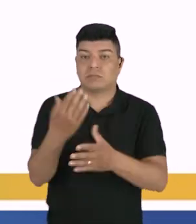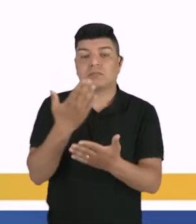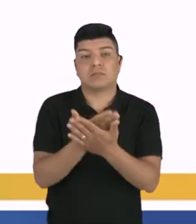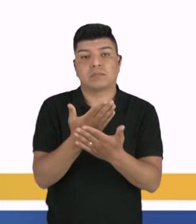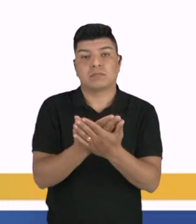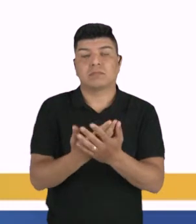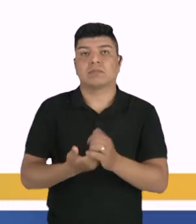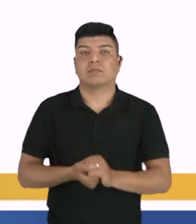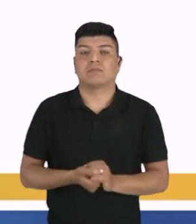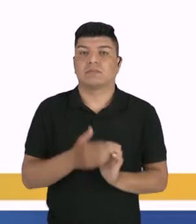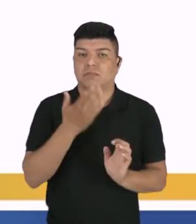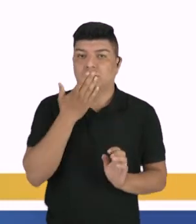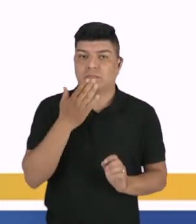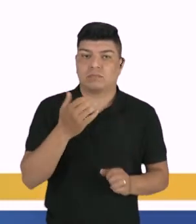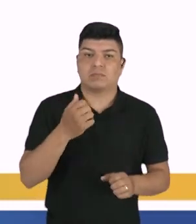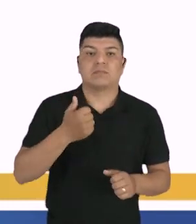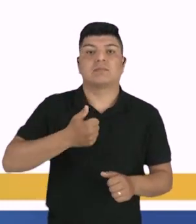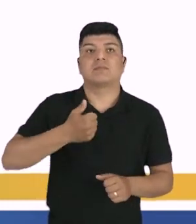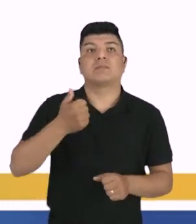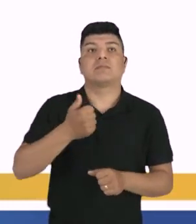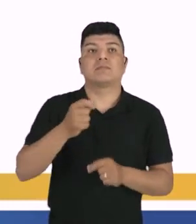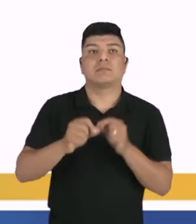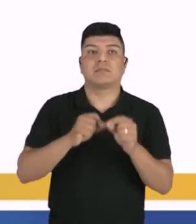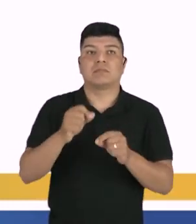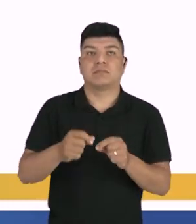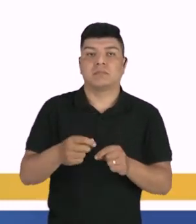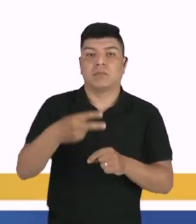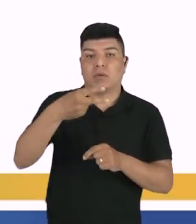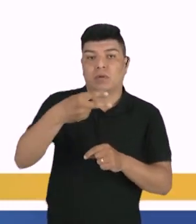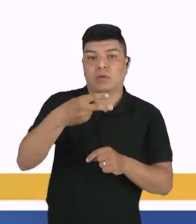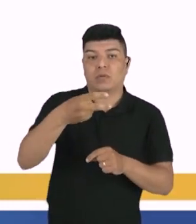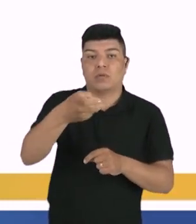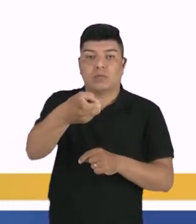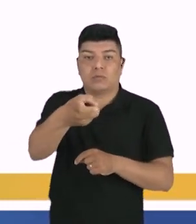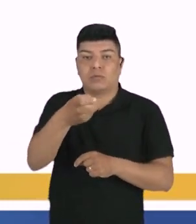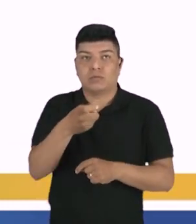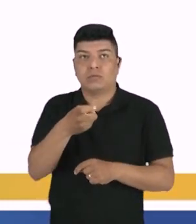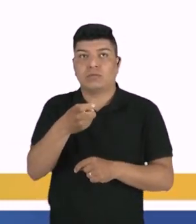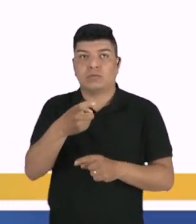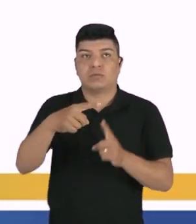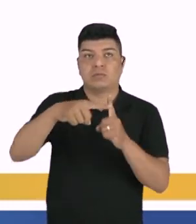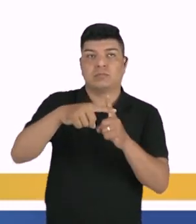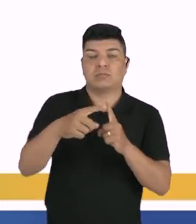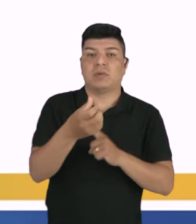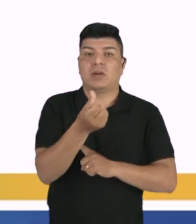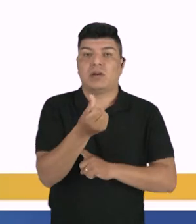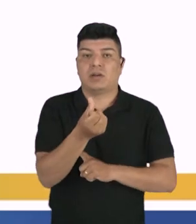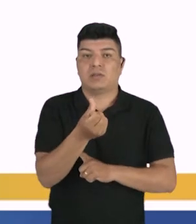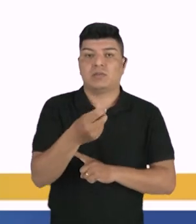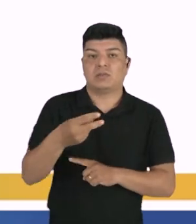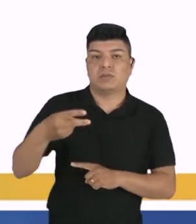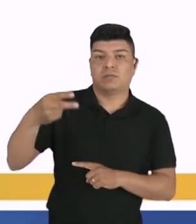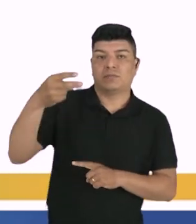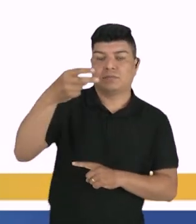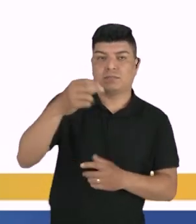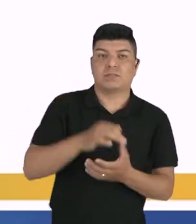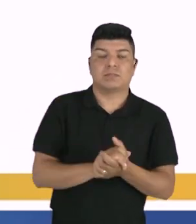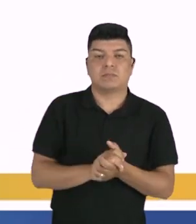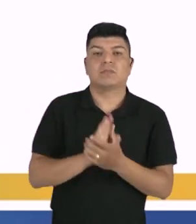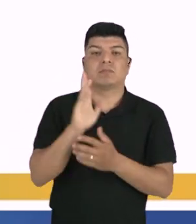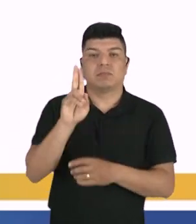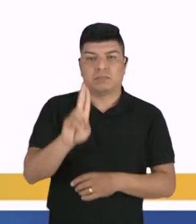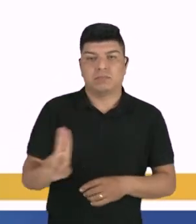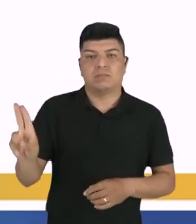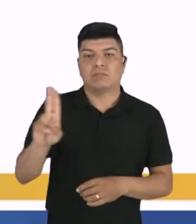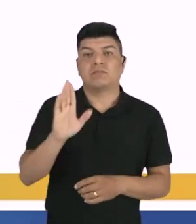Então, primeiro pede o seguinte, calcule o quadrado da soma de 2x mais 6. Né, eu poderia fazer o quê? Aplicar a fórmula que a